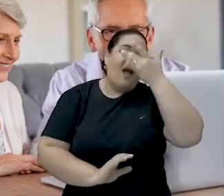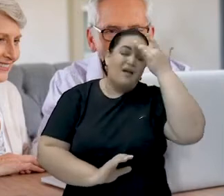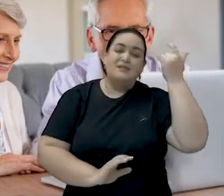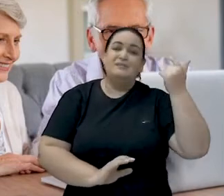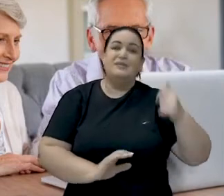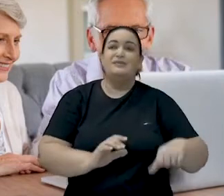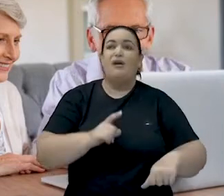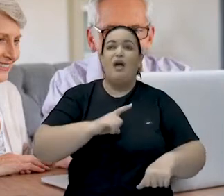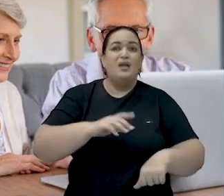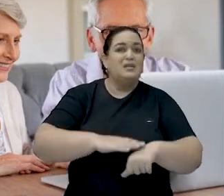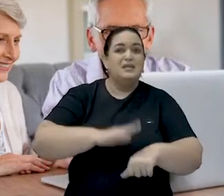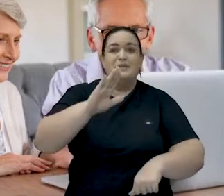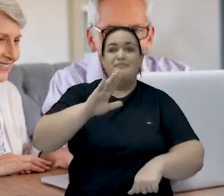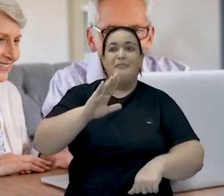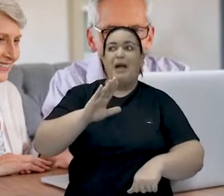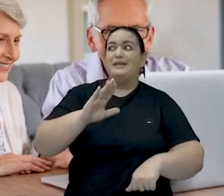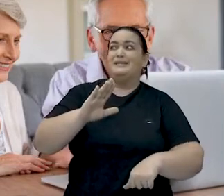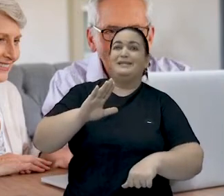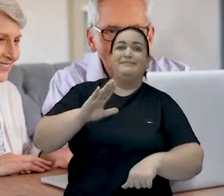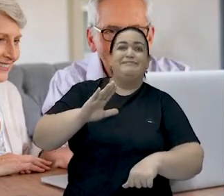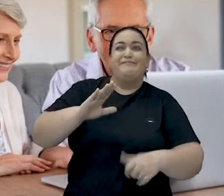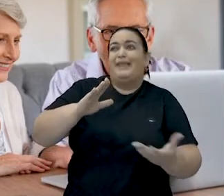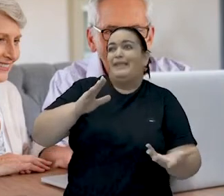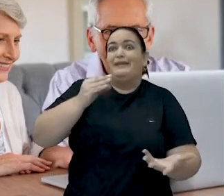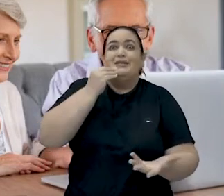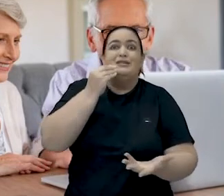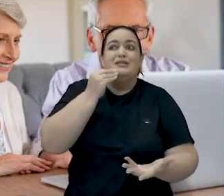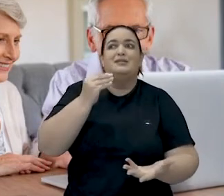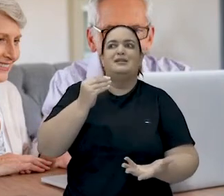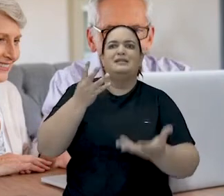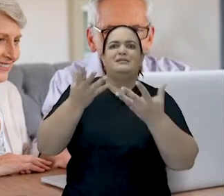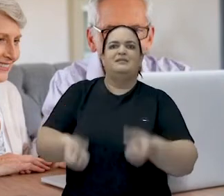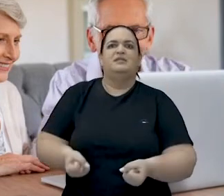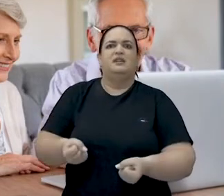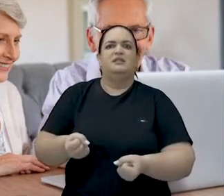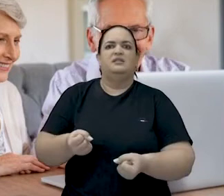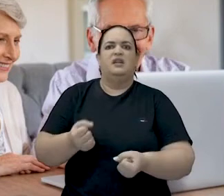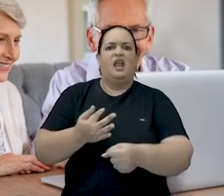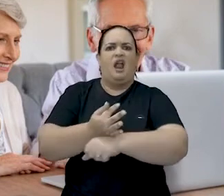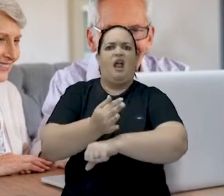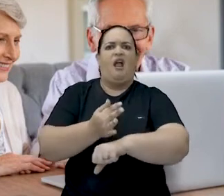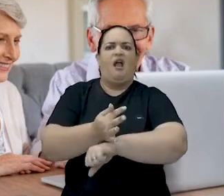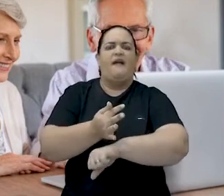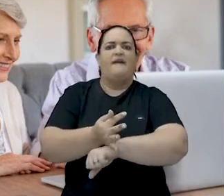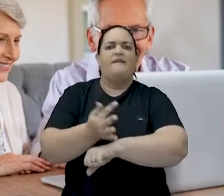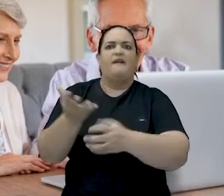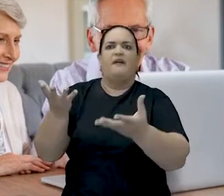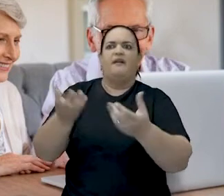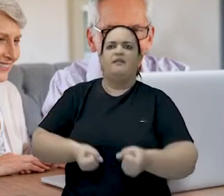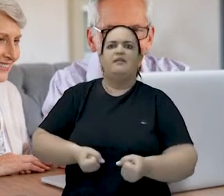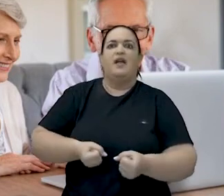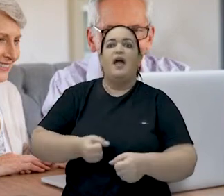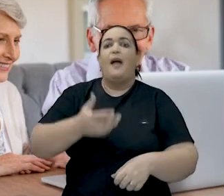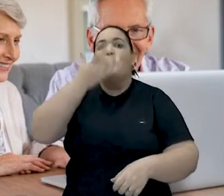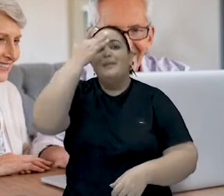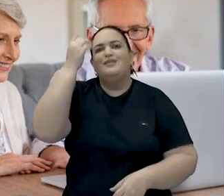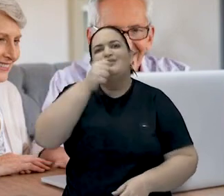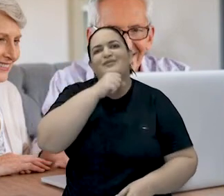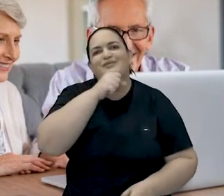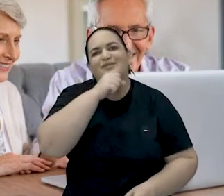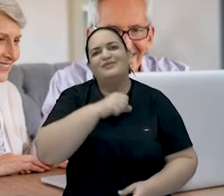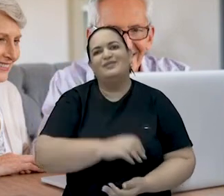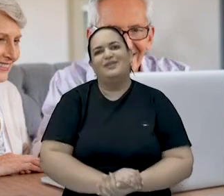perceber. Conforme indicam pesquisas recentes, o que mostram que os mais velhos são os que